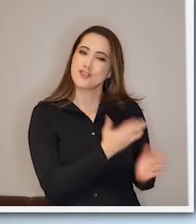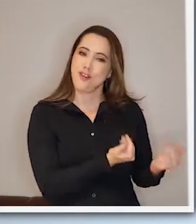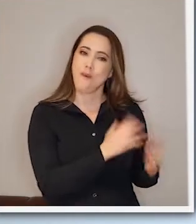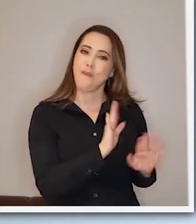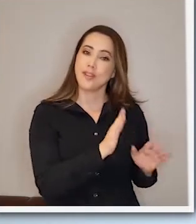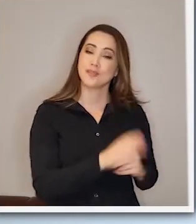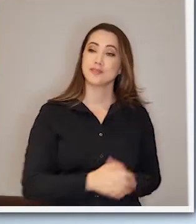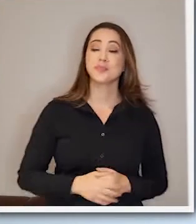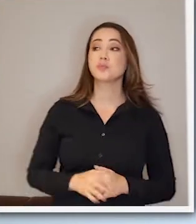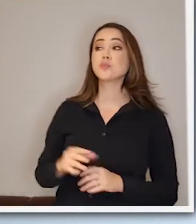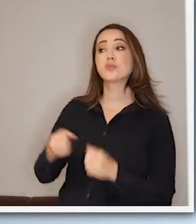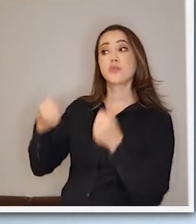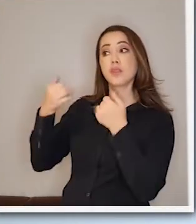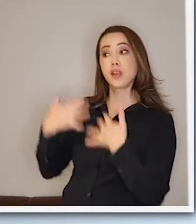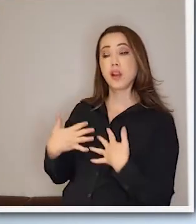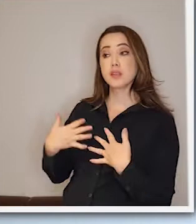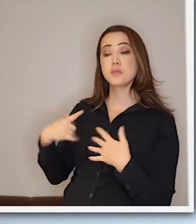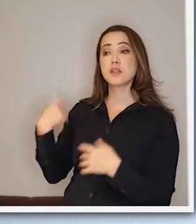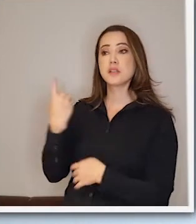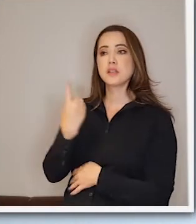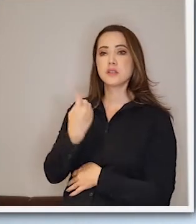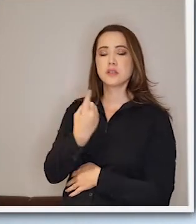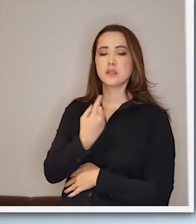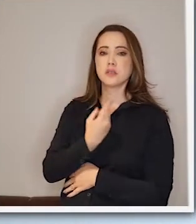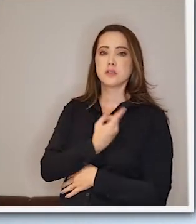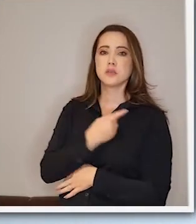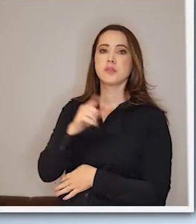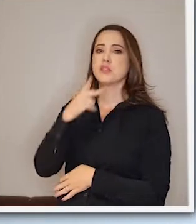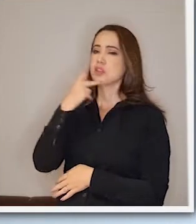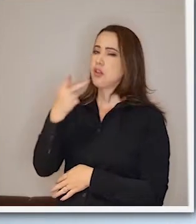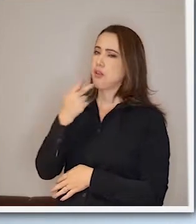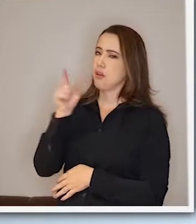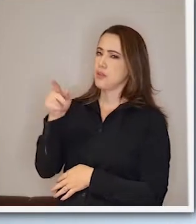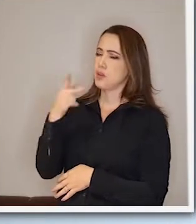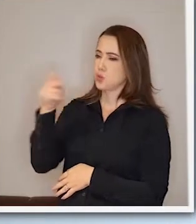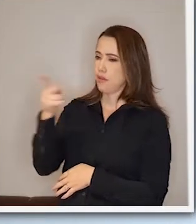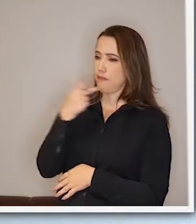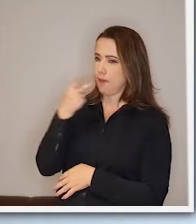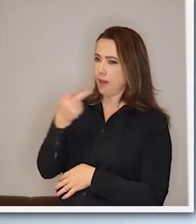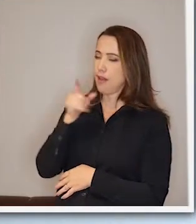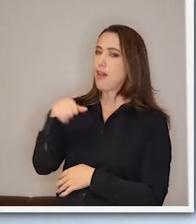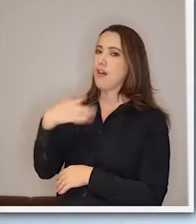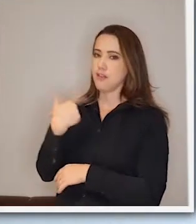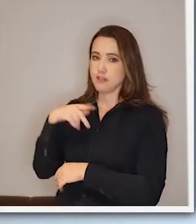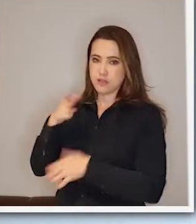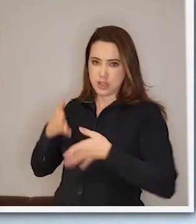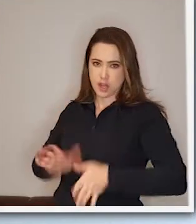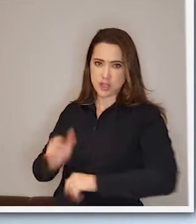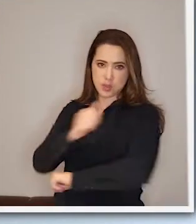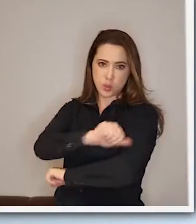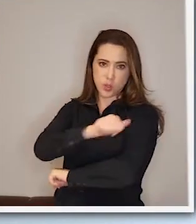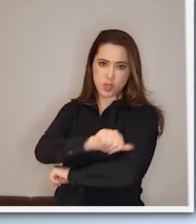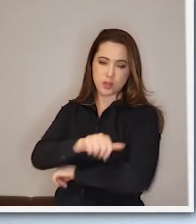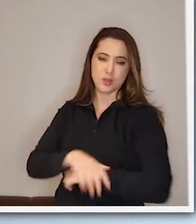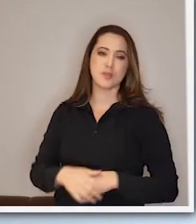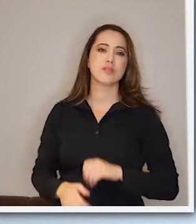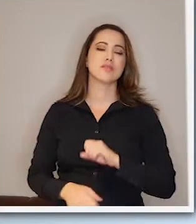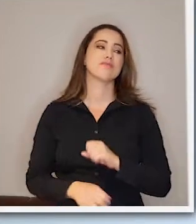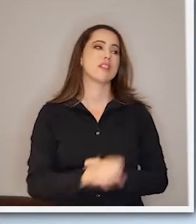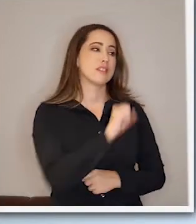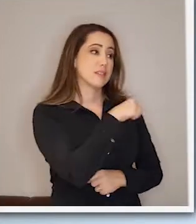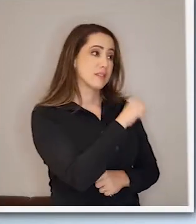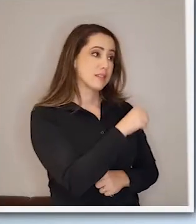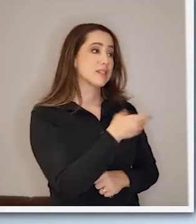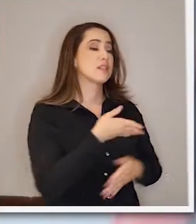conta pra gente. Vem, pelo sotaque, eu acho que você é carioca. Isso, natural do Rio de Janeiro. E da onde do Rio de Janeiro?